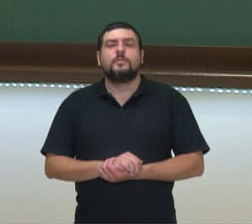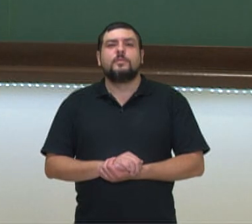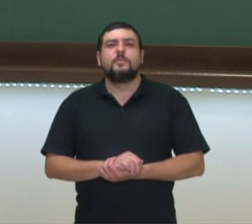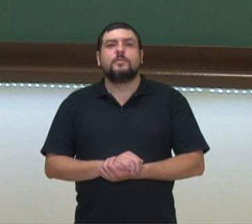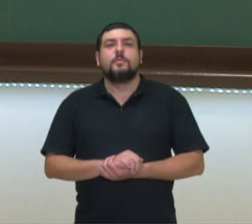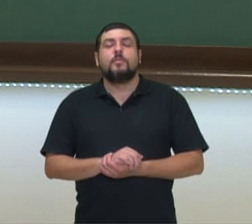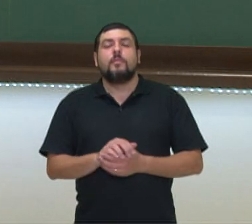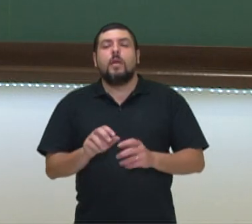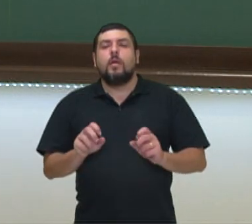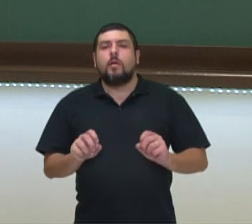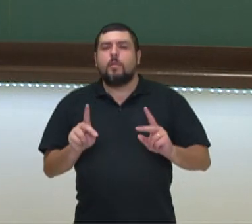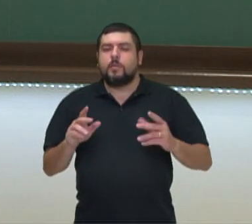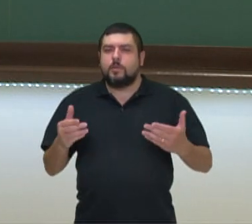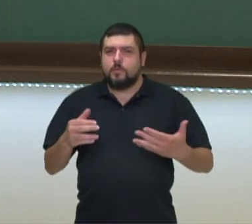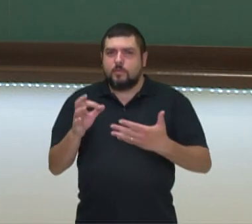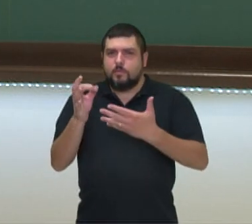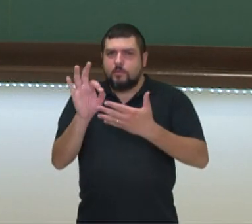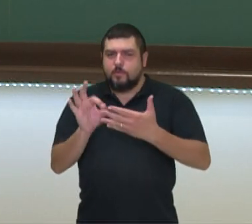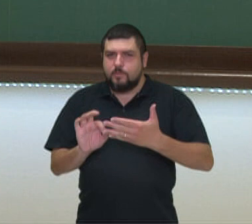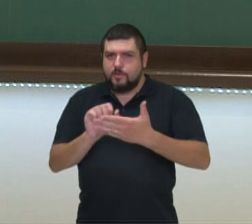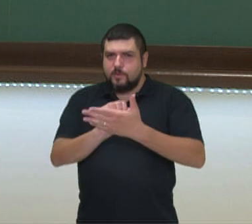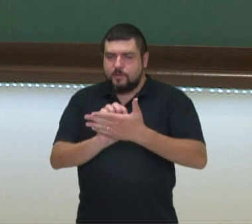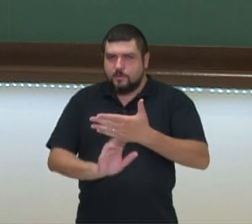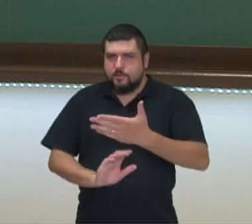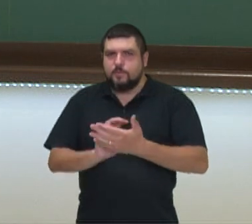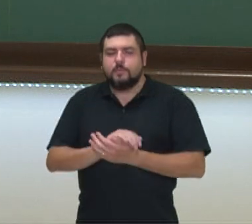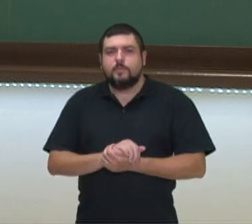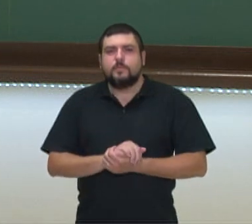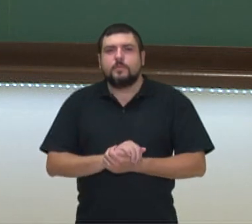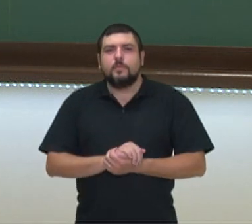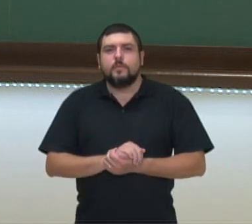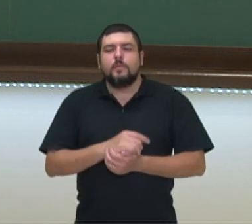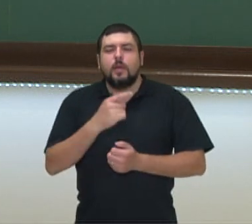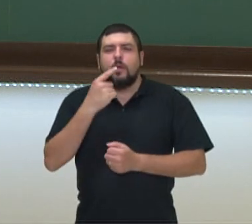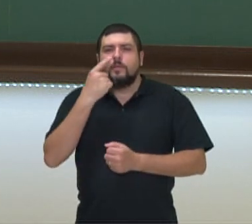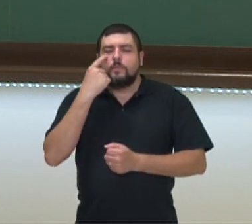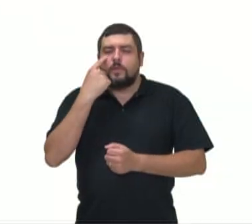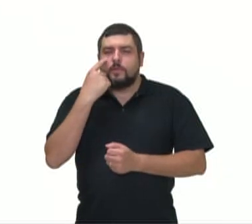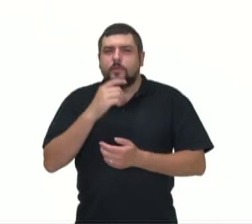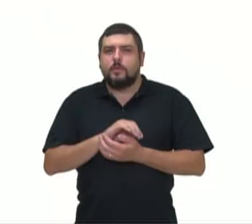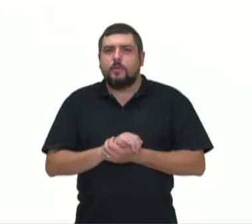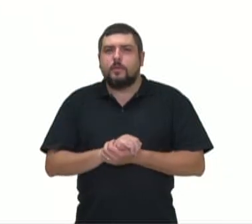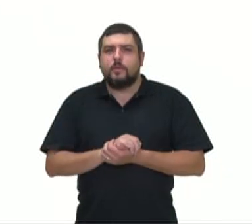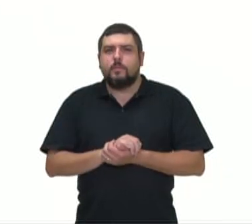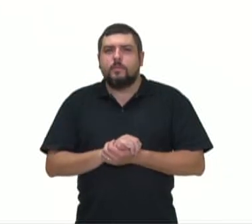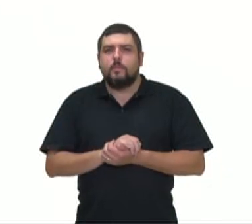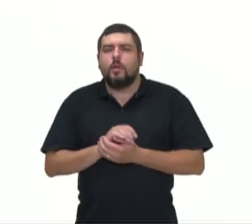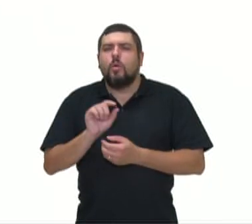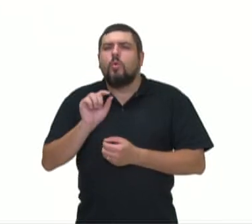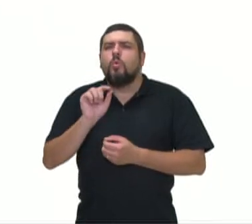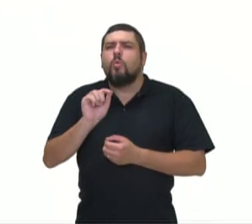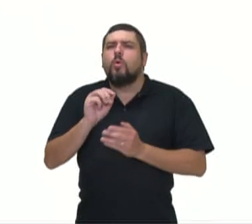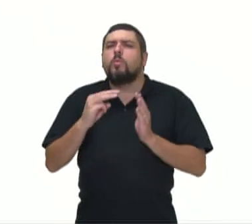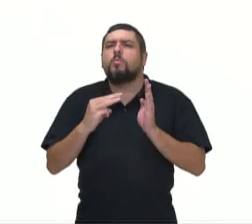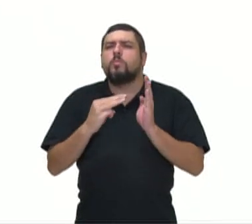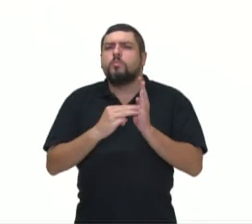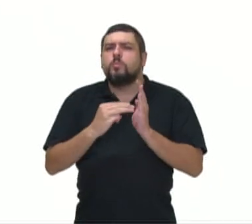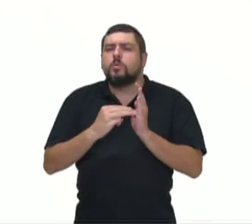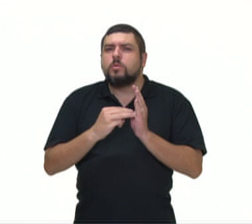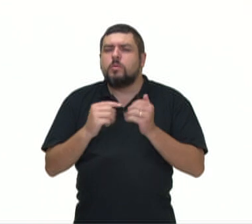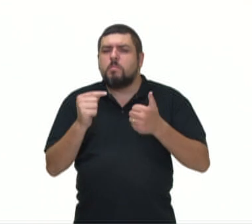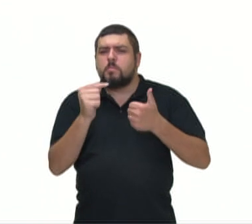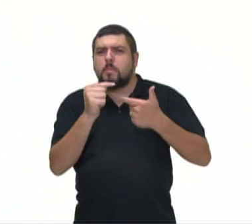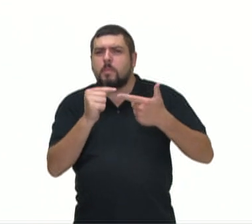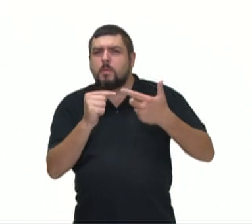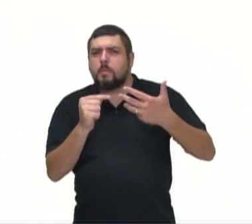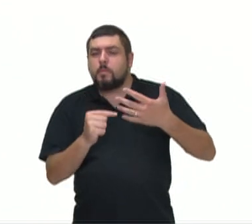Pessoal, vamos então corrigir a nossa atividade, né? Olha aqui o enunciado. Quais fatores foram marcantes para a